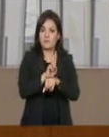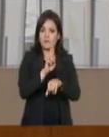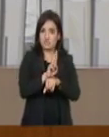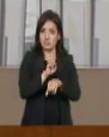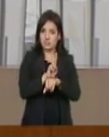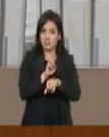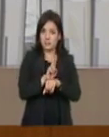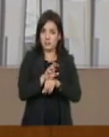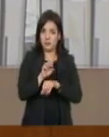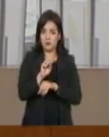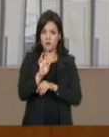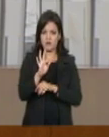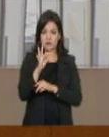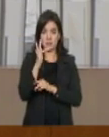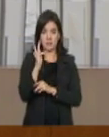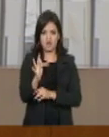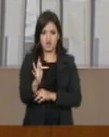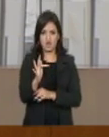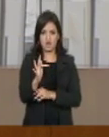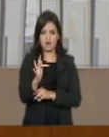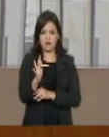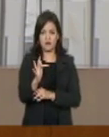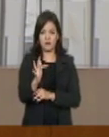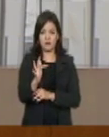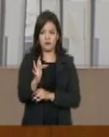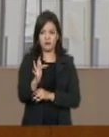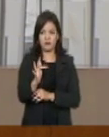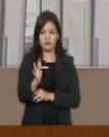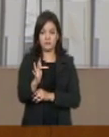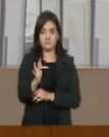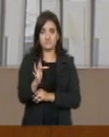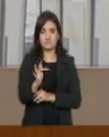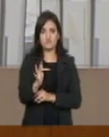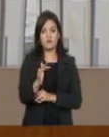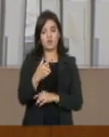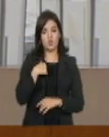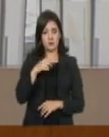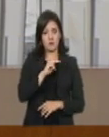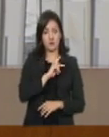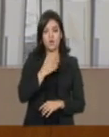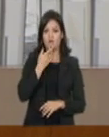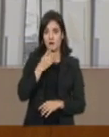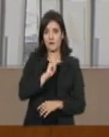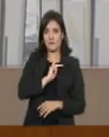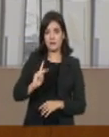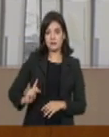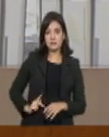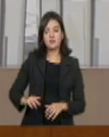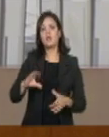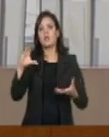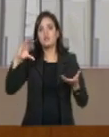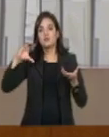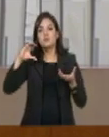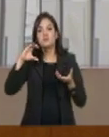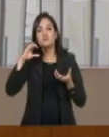bem claro, quando encaminhei ofício ao presidente do Senado da República, Davi Alcolumbre, ao presidente da Câmara dos Deputados,